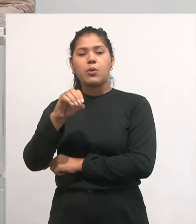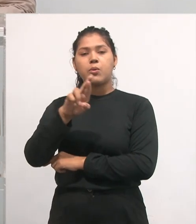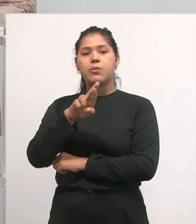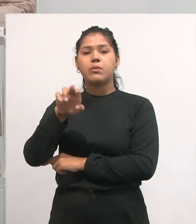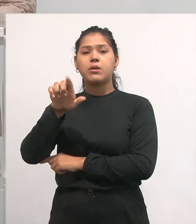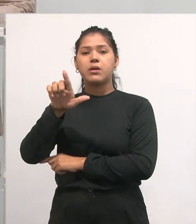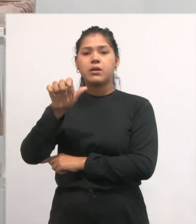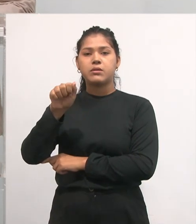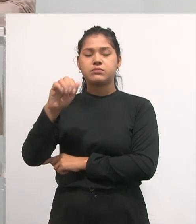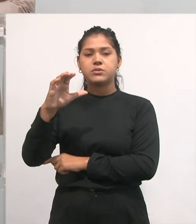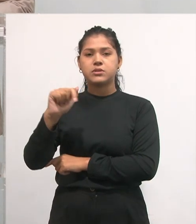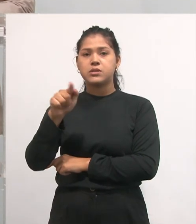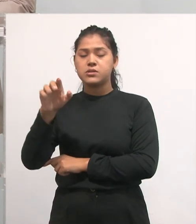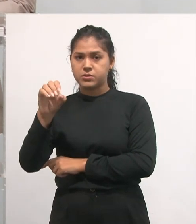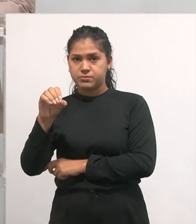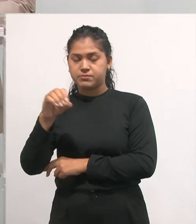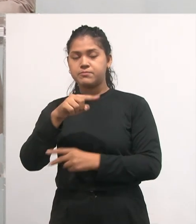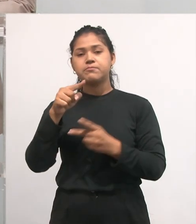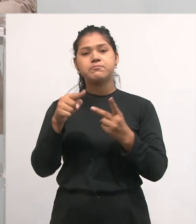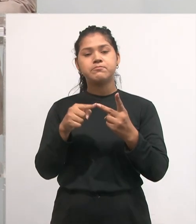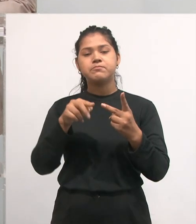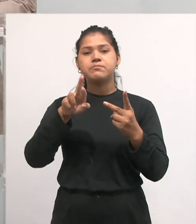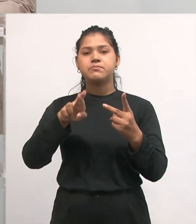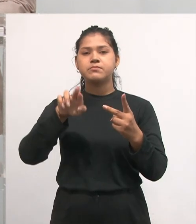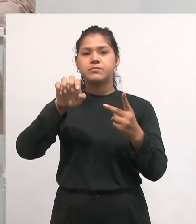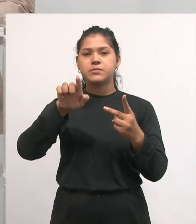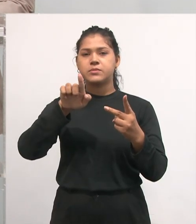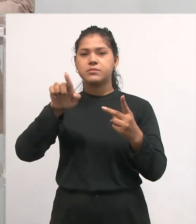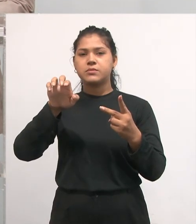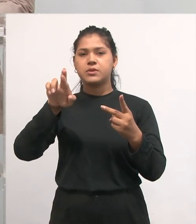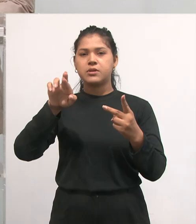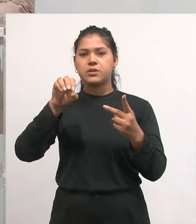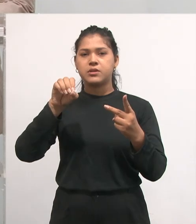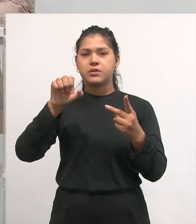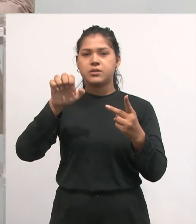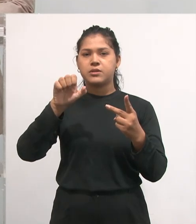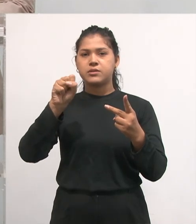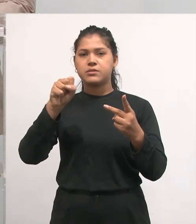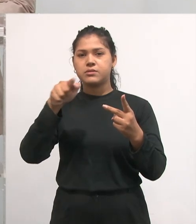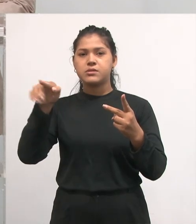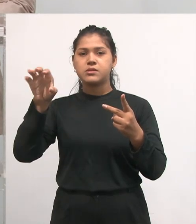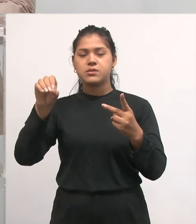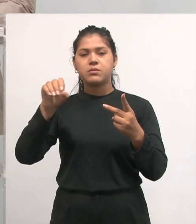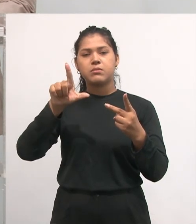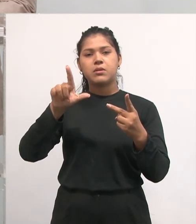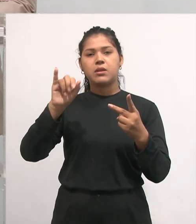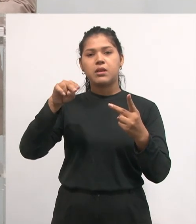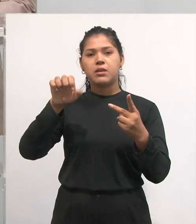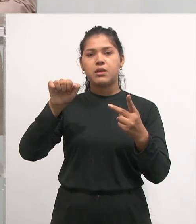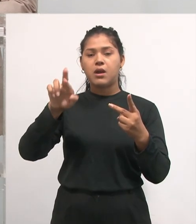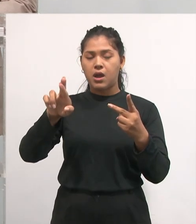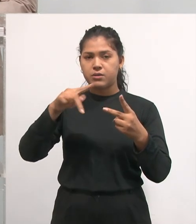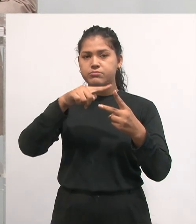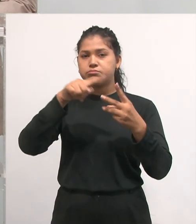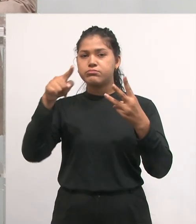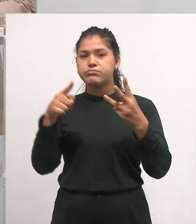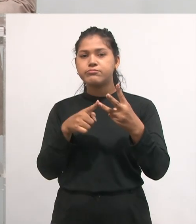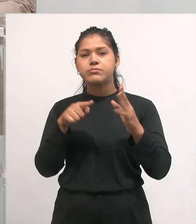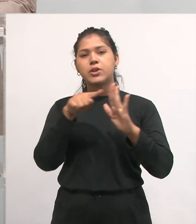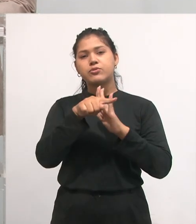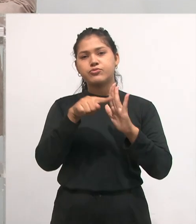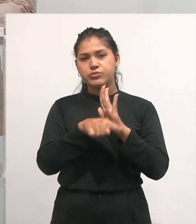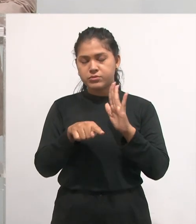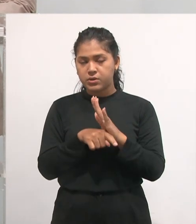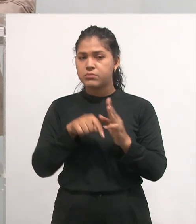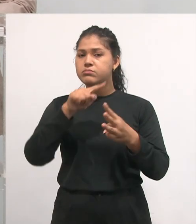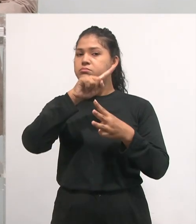isso? Correlação e regressão linear. Além disso, a gente vai entrar também em questionários, uma ferramenta muito importante da nossa disciplina